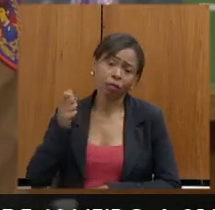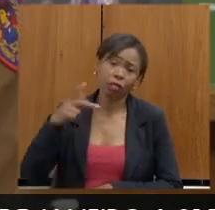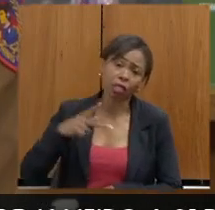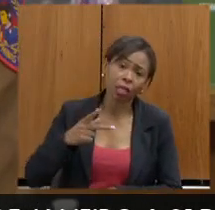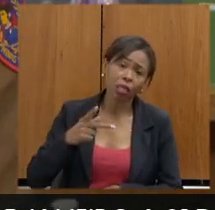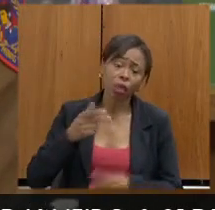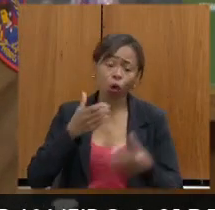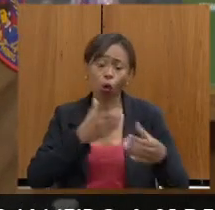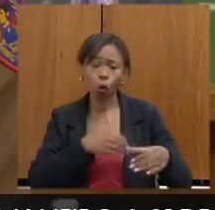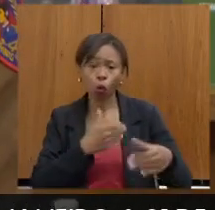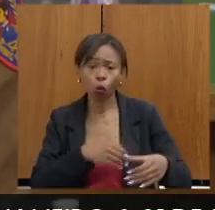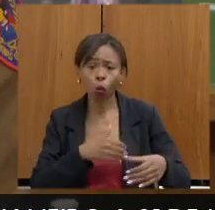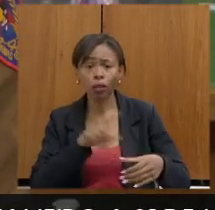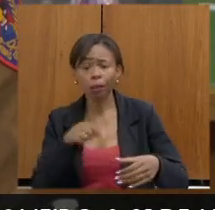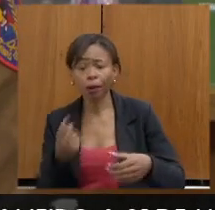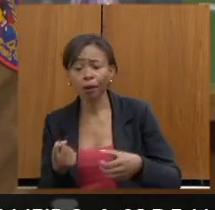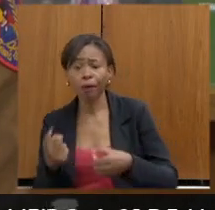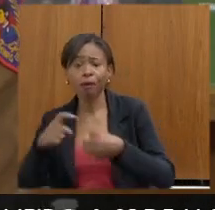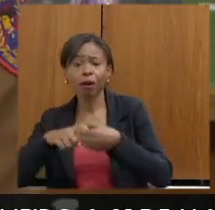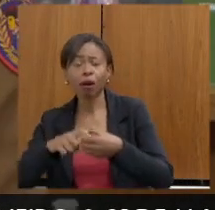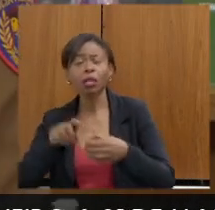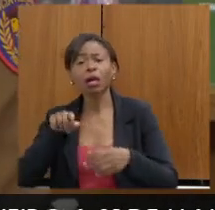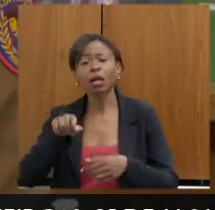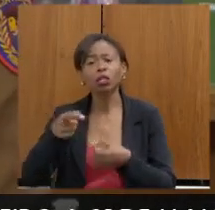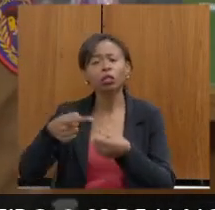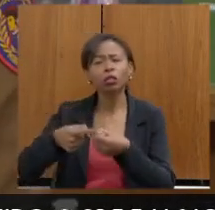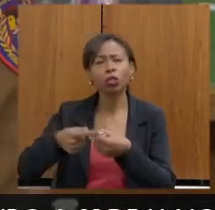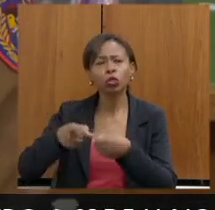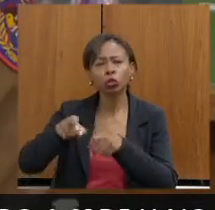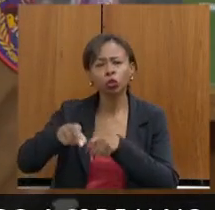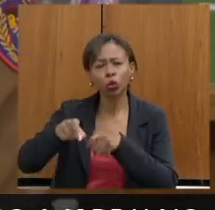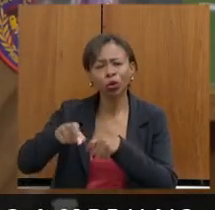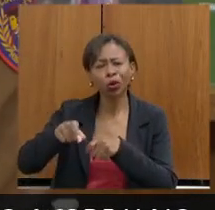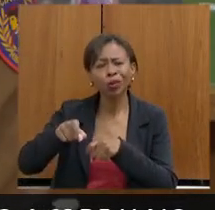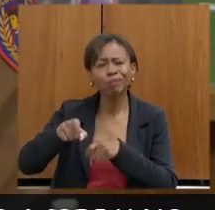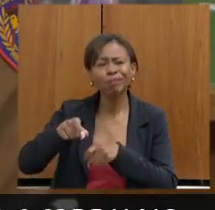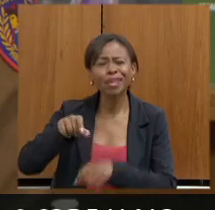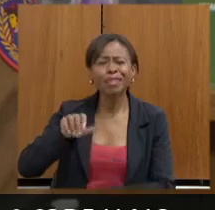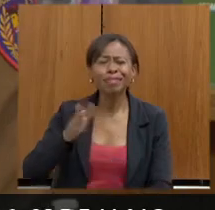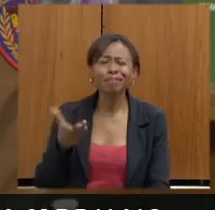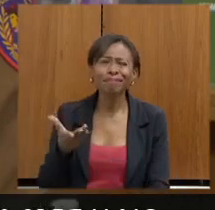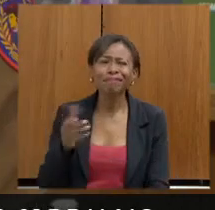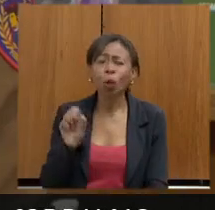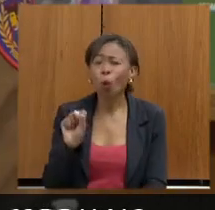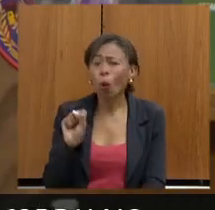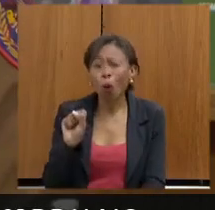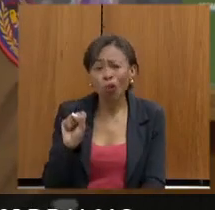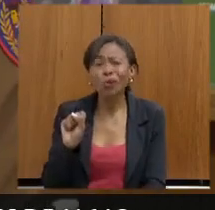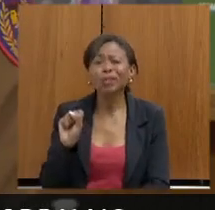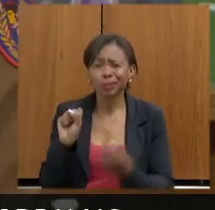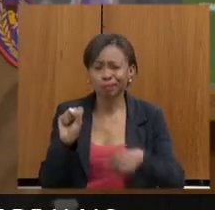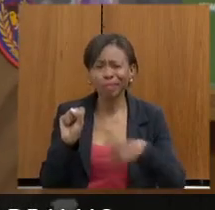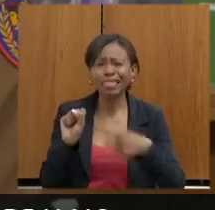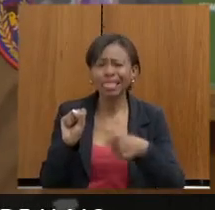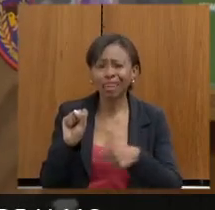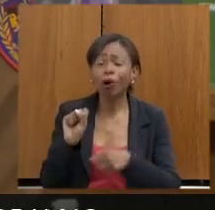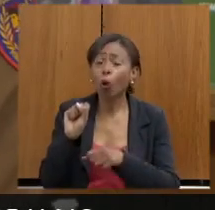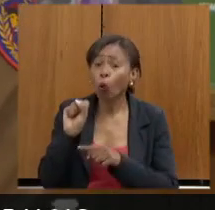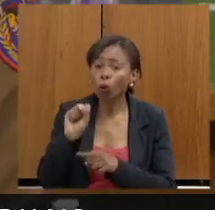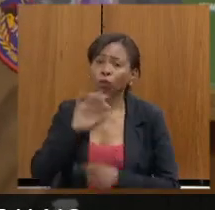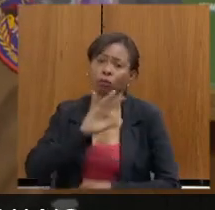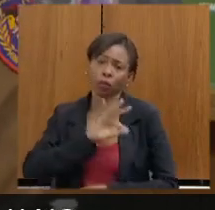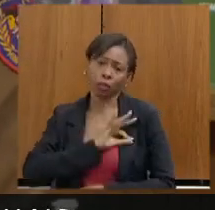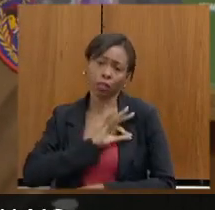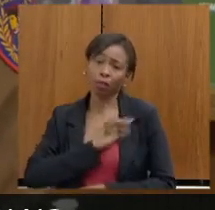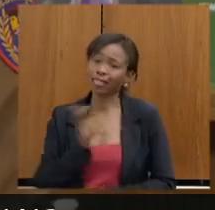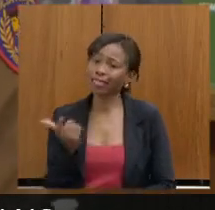o nosso ideal mínimo no interior seria oito a gente não tá conseguindo isso nós fizemos um esforço tremendo de alocar os efetivos